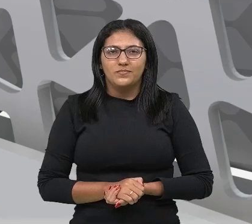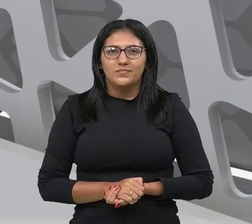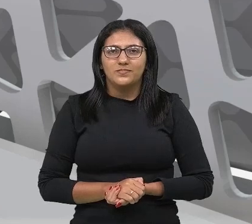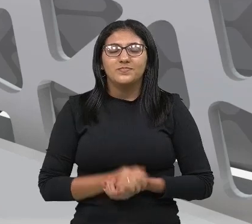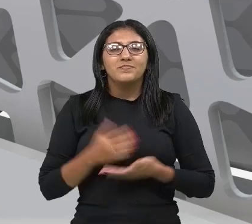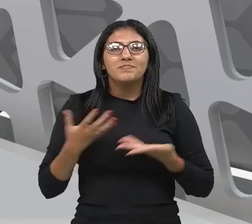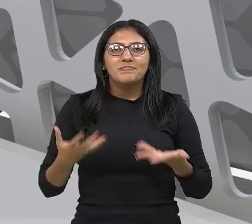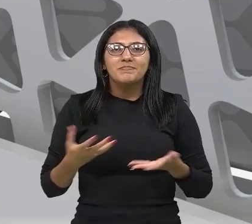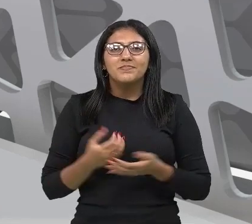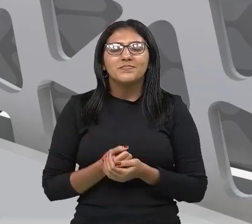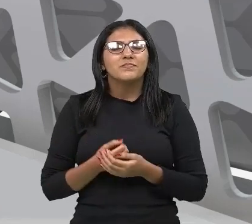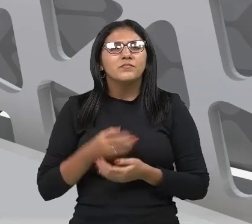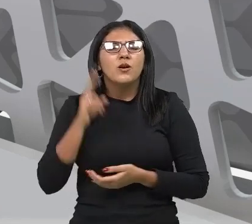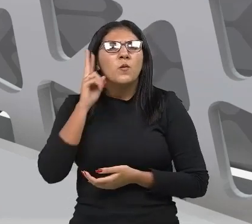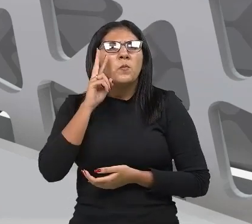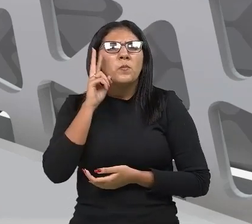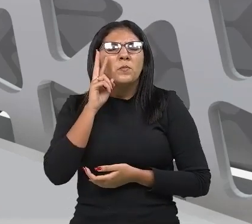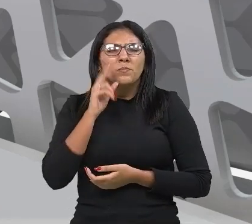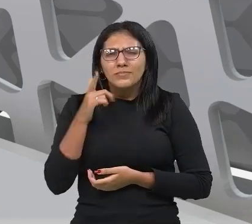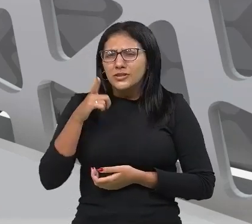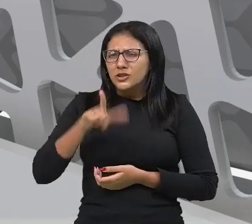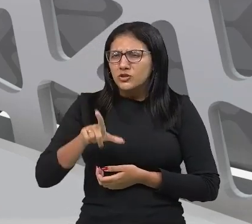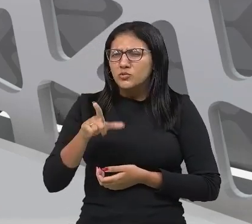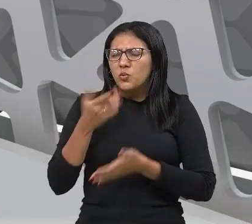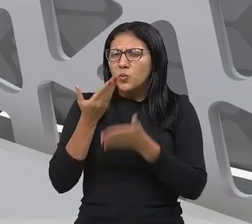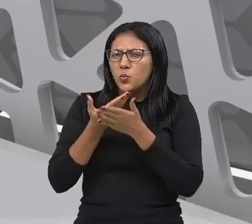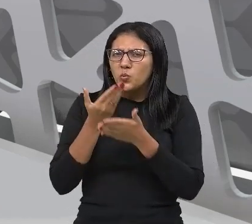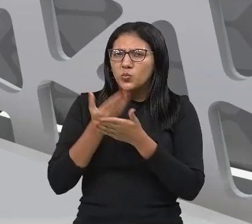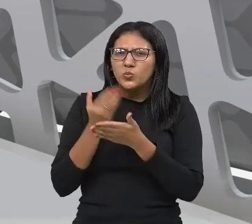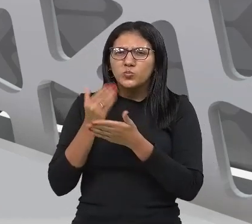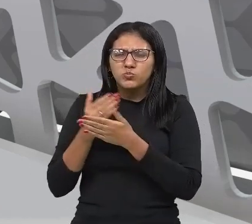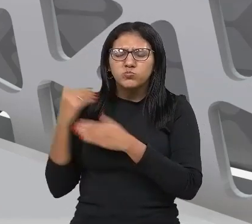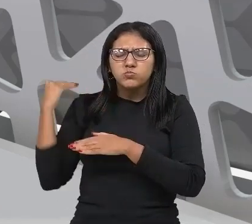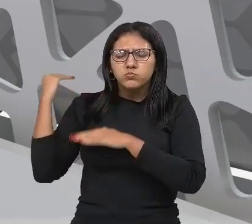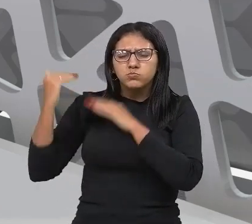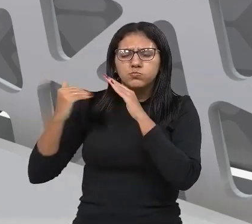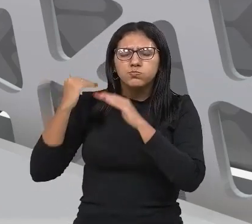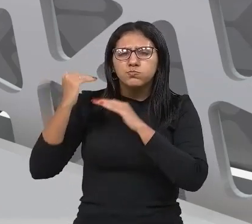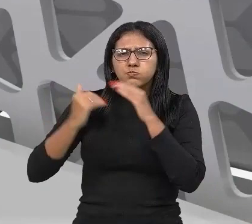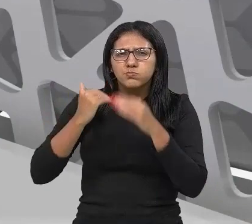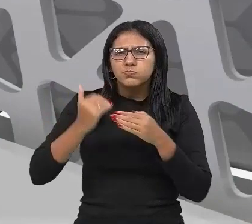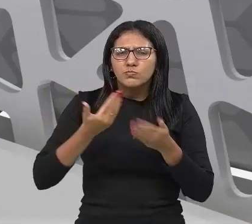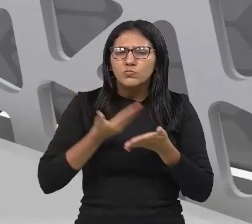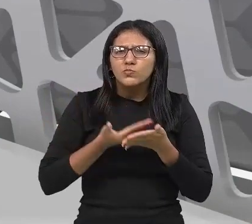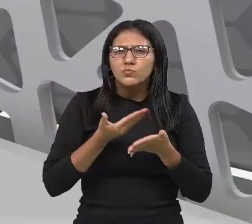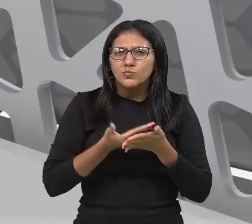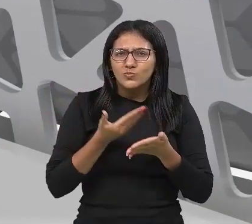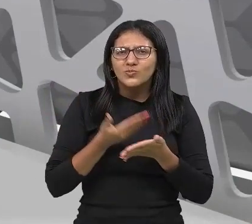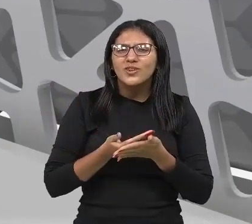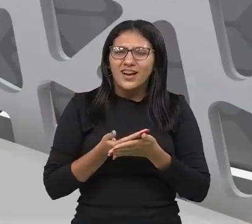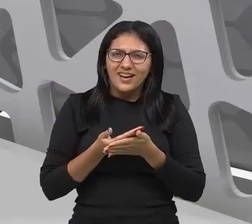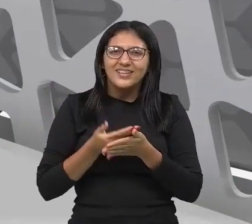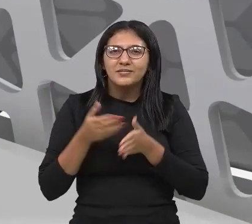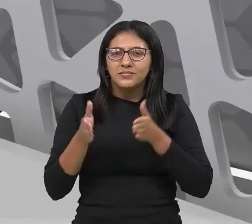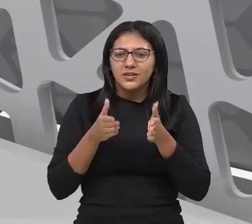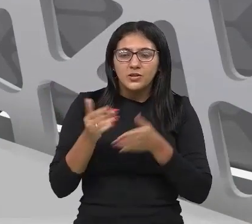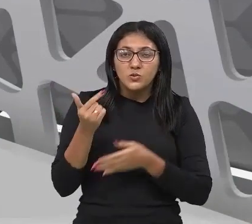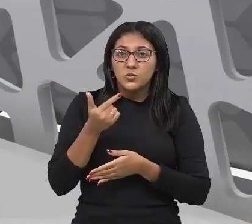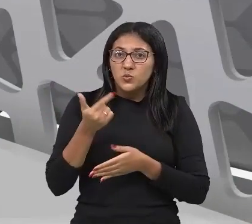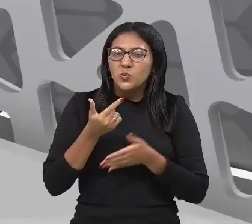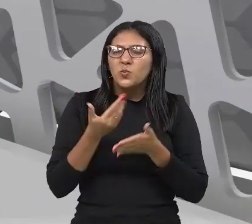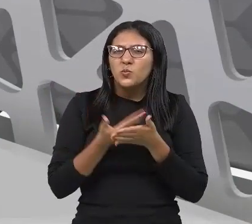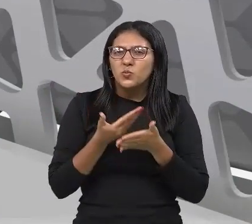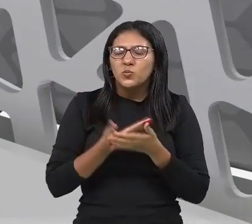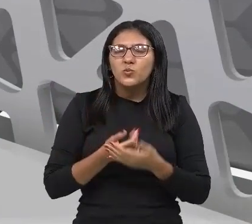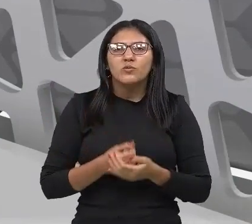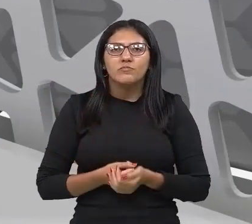Então, gente, vamos relembrar o que nós estudamos aí durante as nossas aulas da unidade 2,